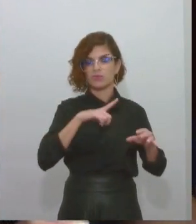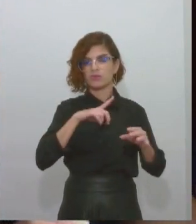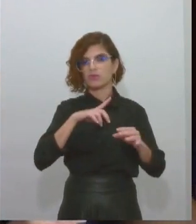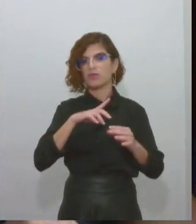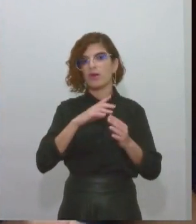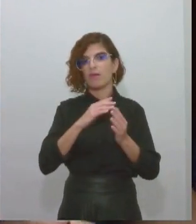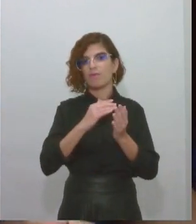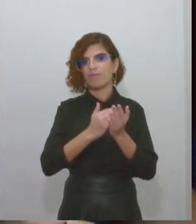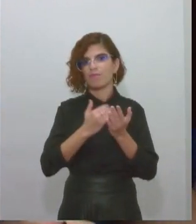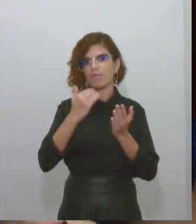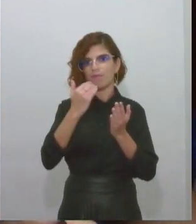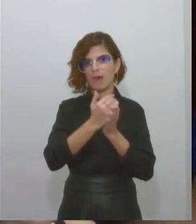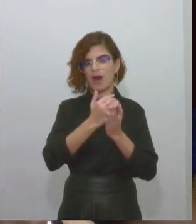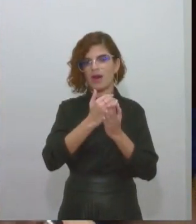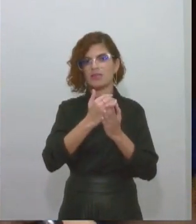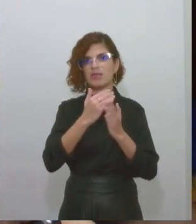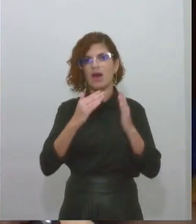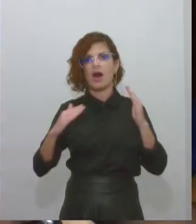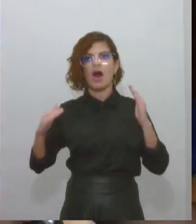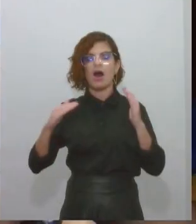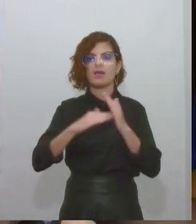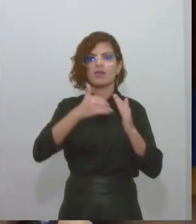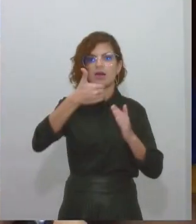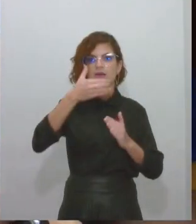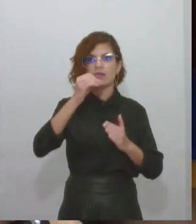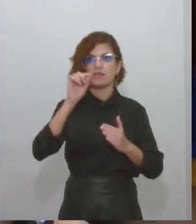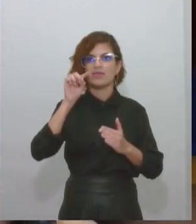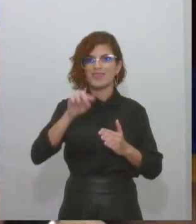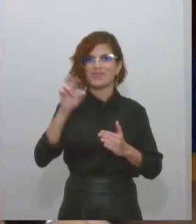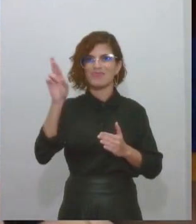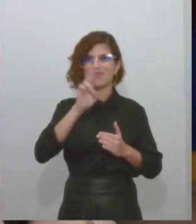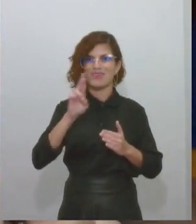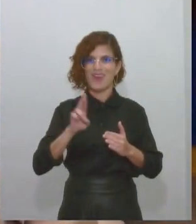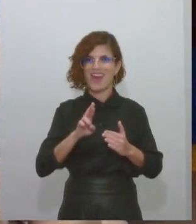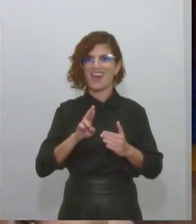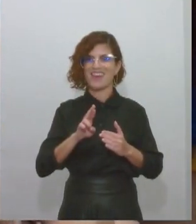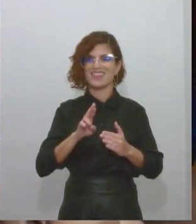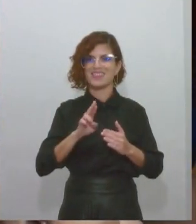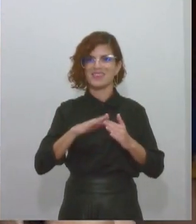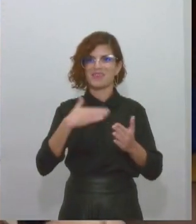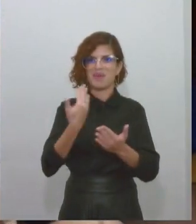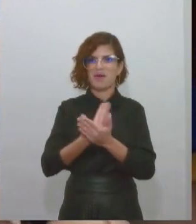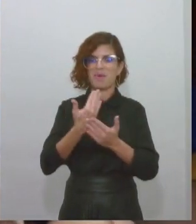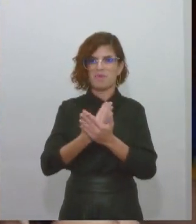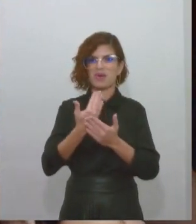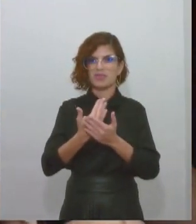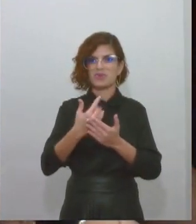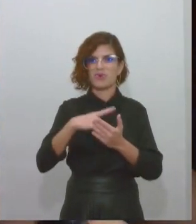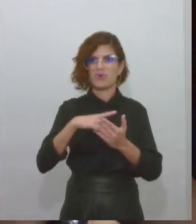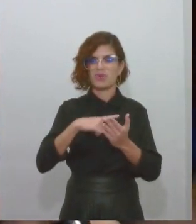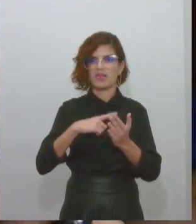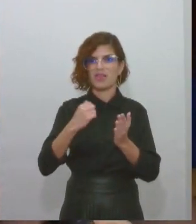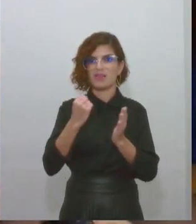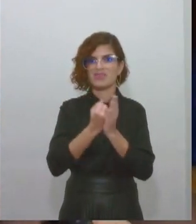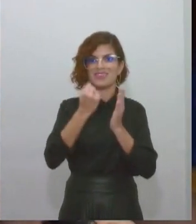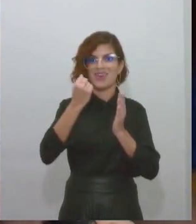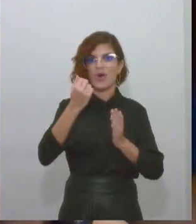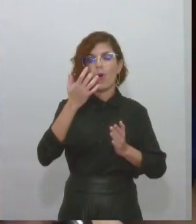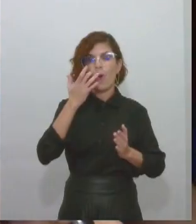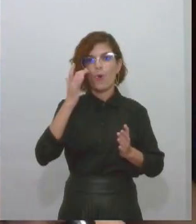R$10.000 para as escolas que se destacam, Escola Ouro, começando em 5 mil, 7.500 e 10 mil.